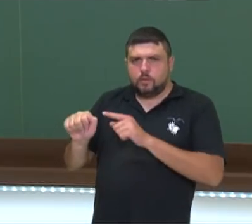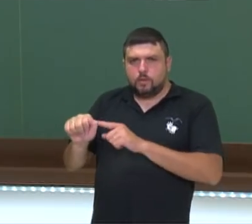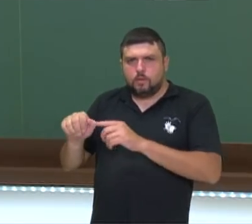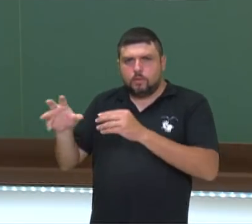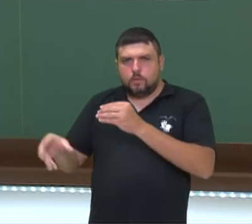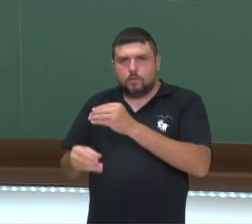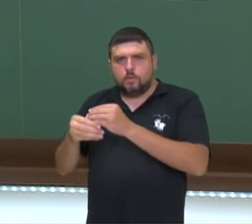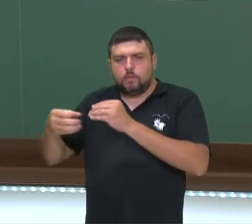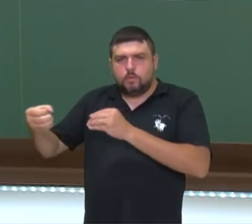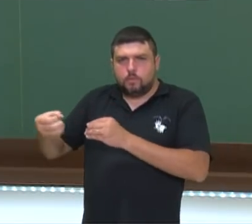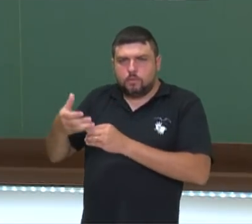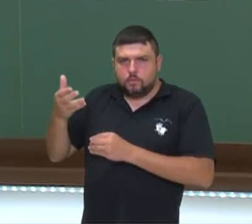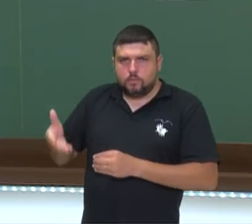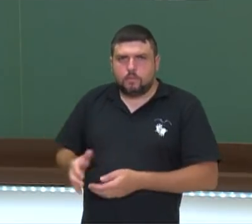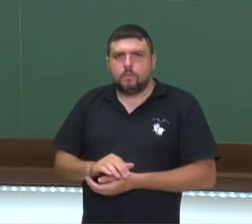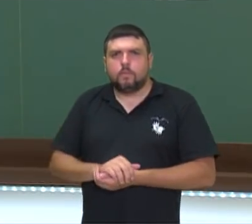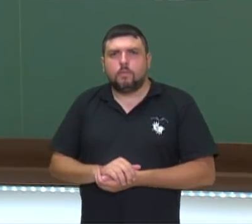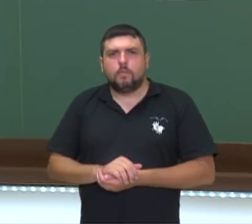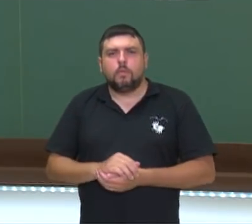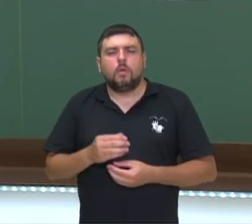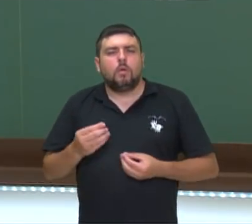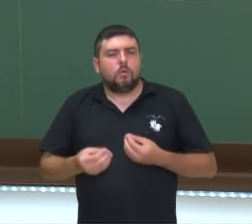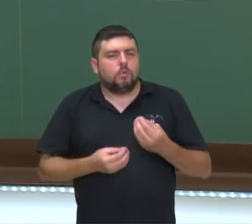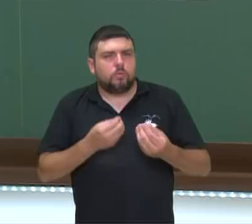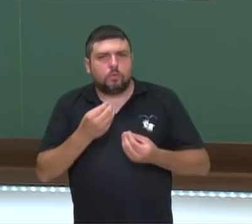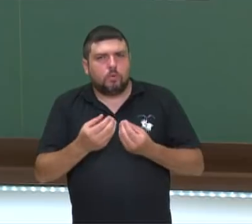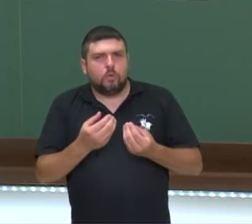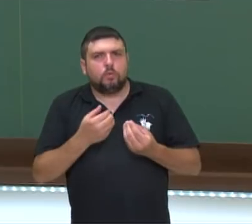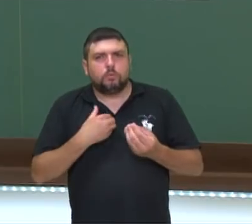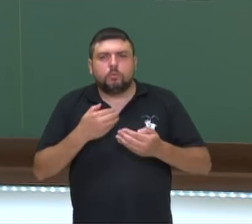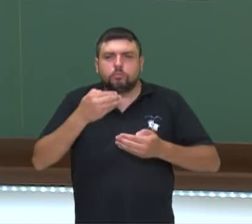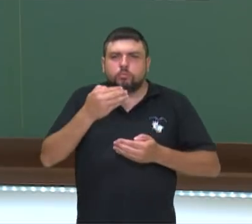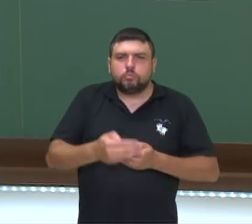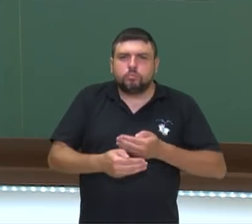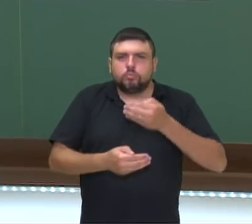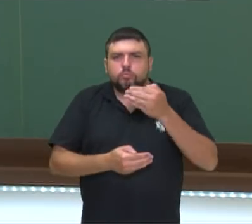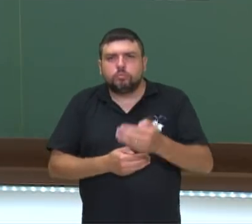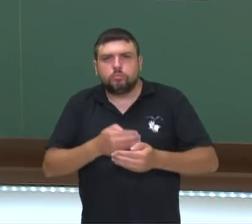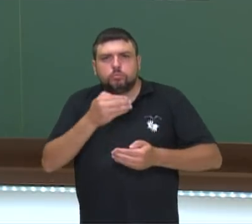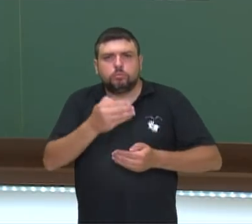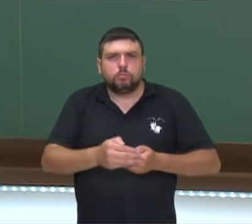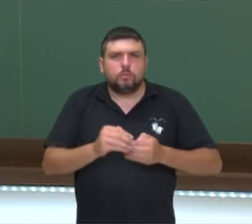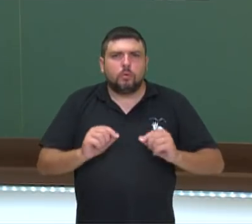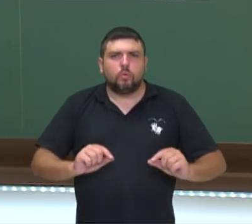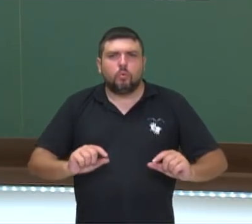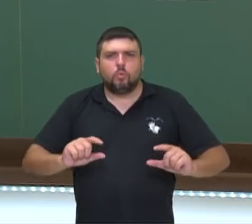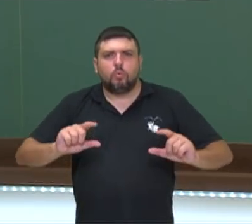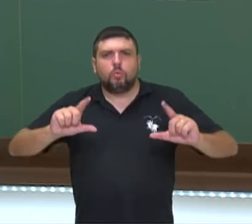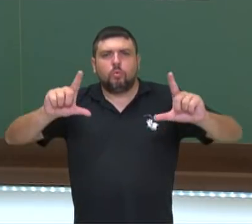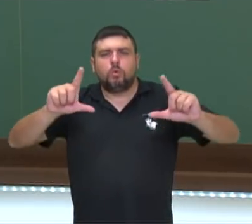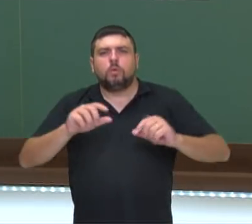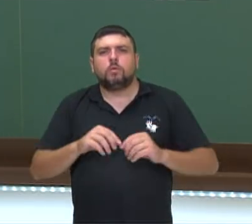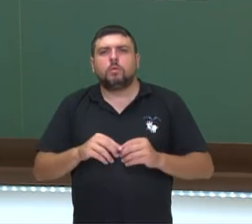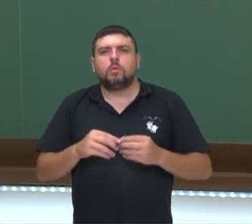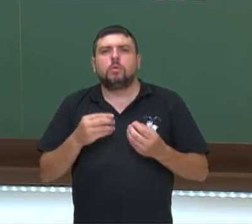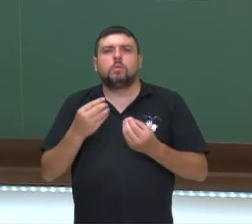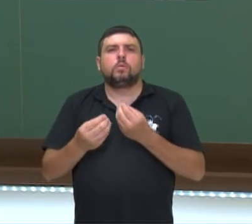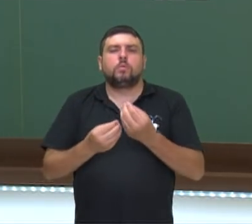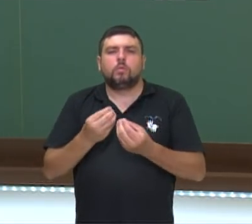aumento. Como eles são aumentos sucessivos, ou seja, um aumento em cima do outro, nós vamos ter